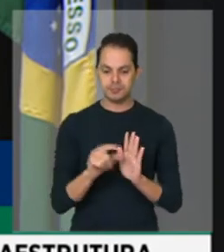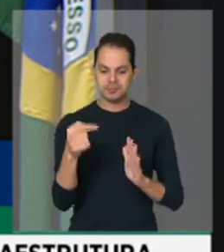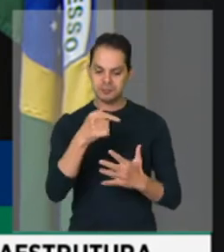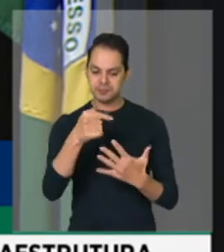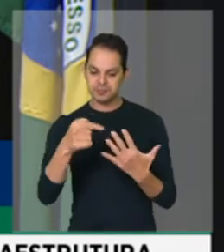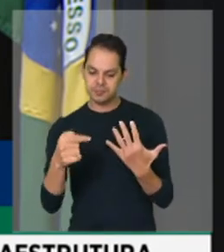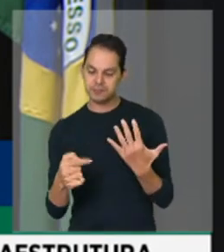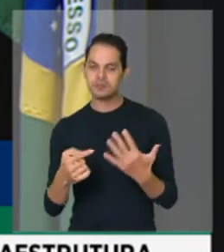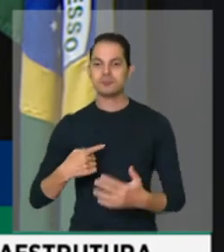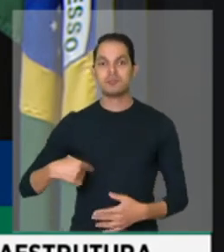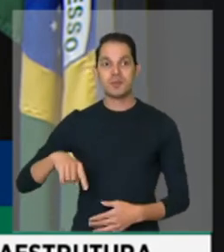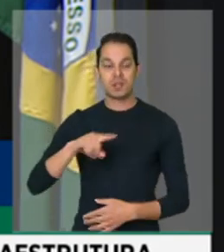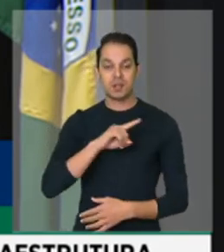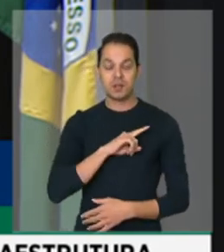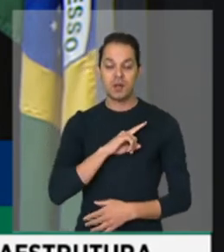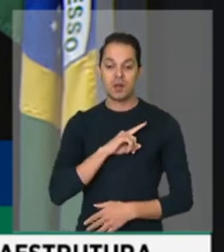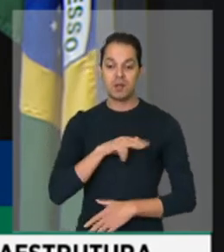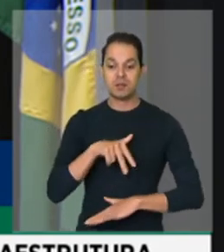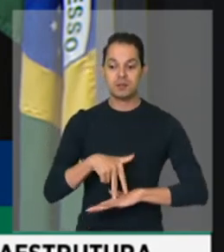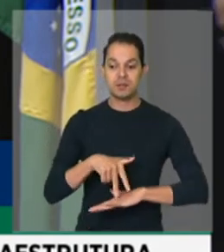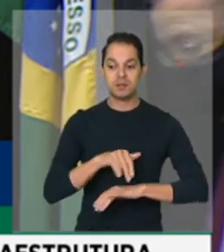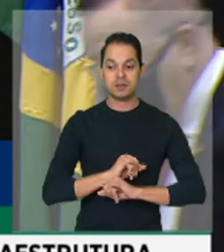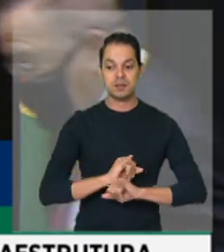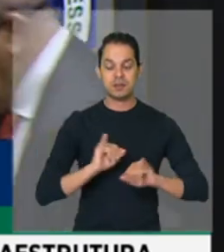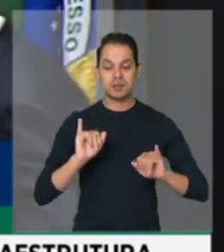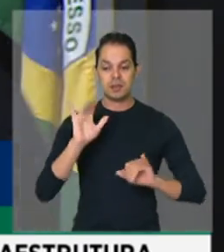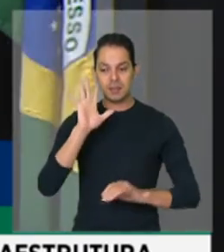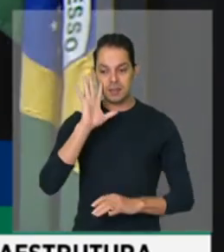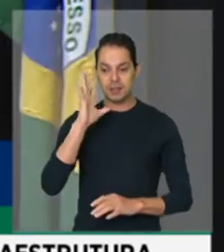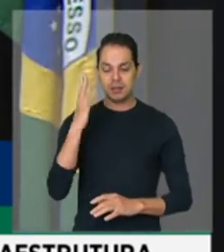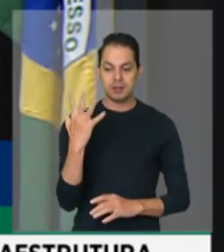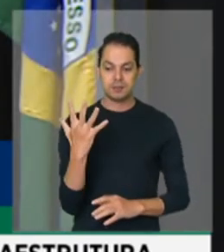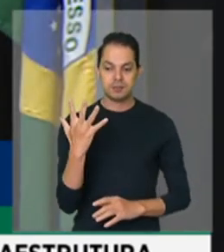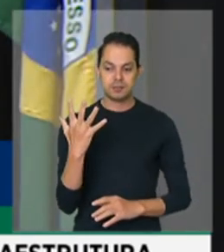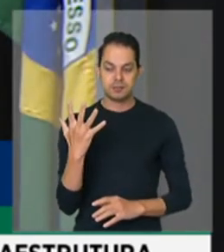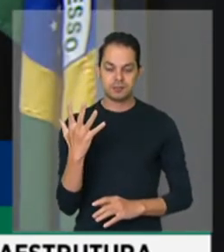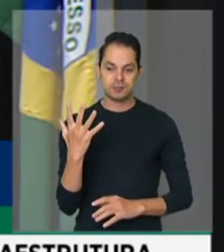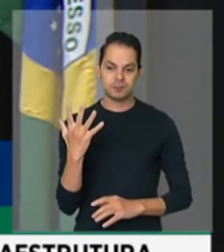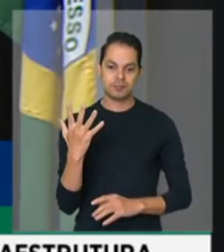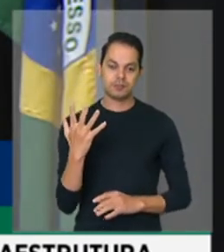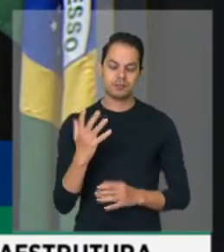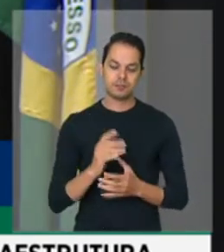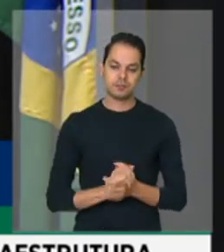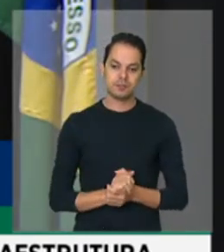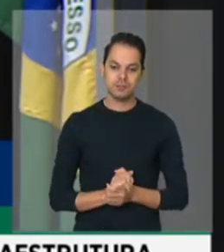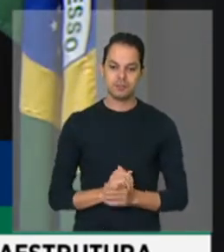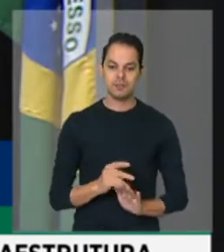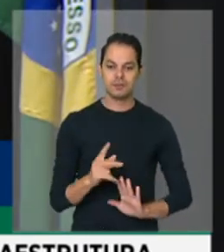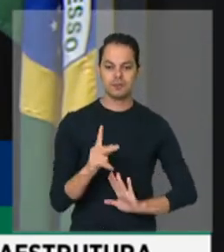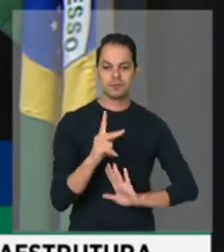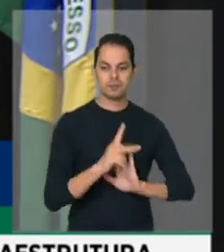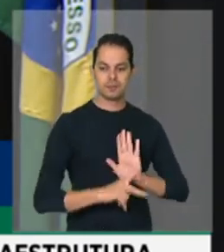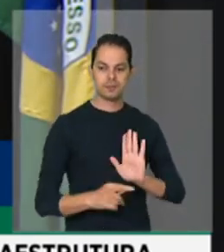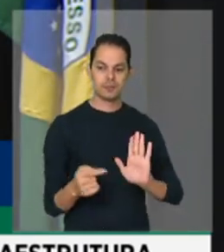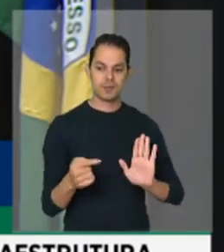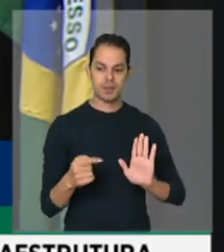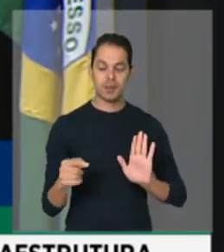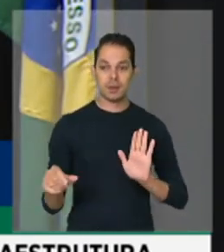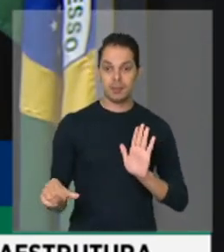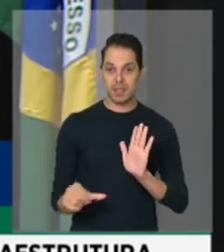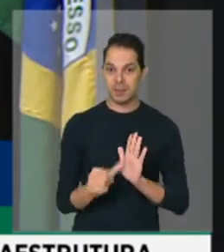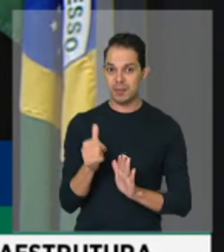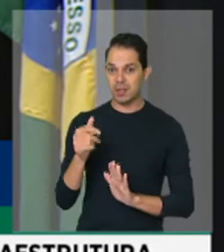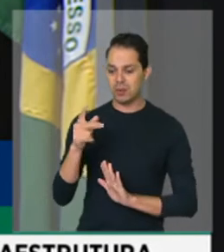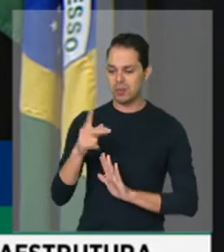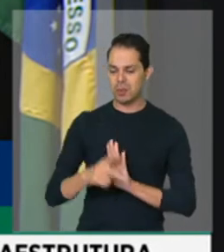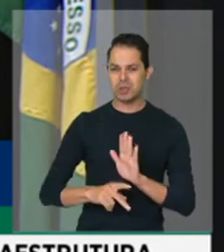nós estamos aqui estabelecendo exatamente no projeto. Primeiro, que todos os